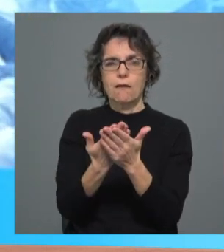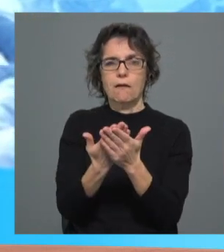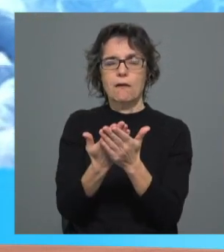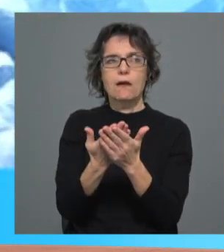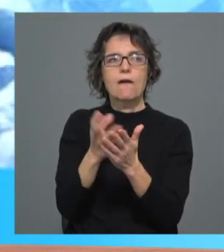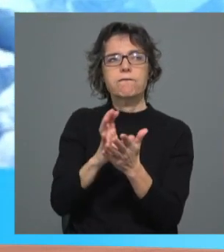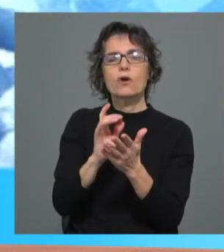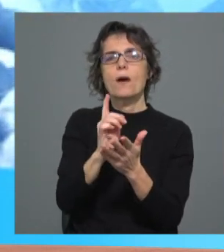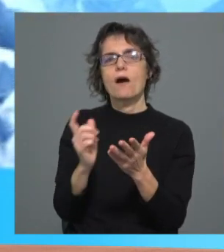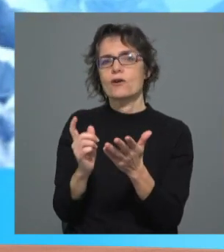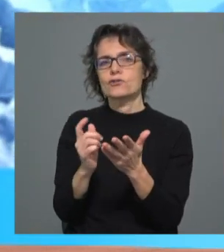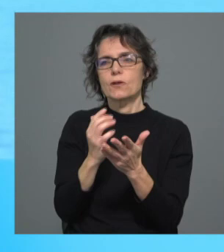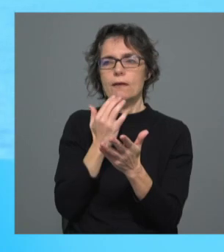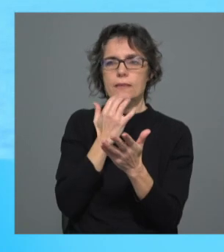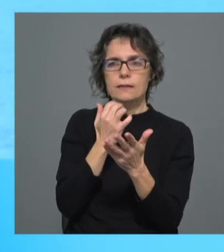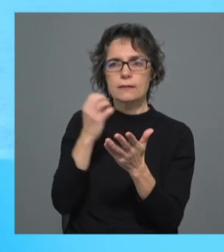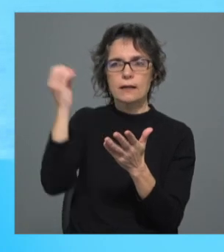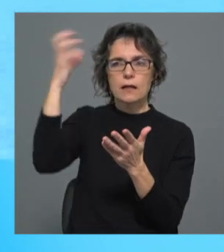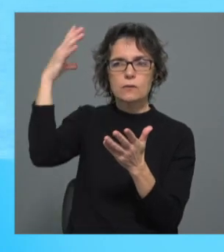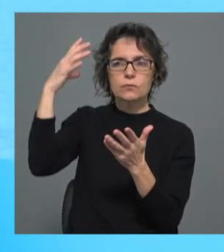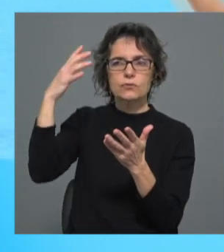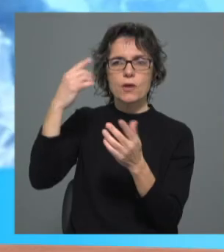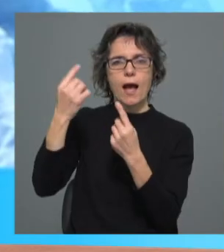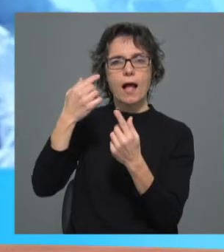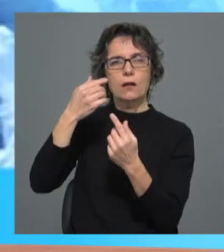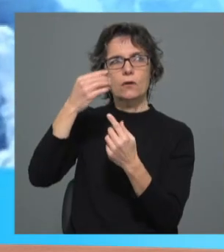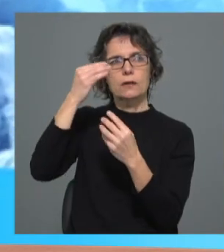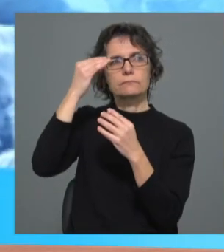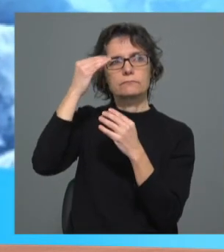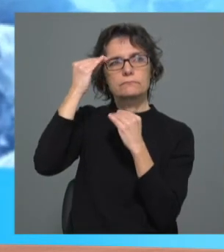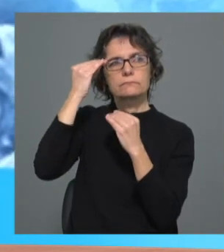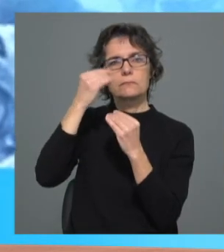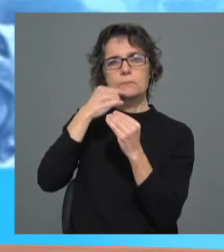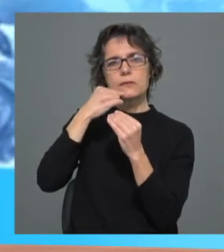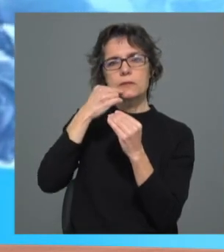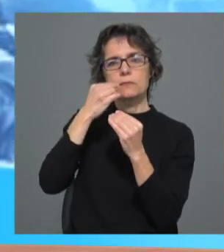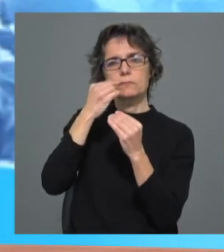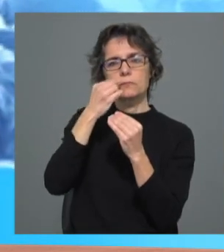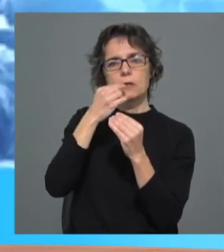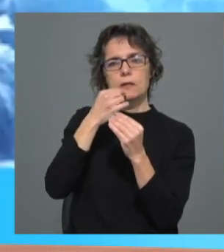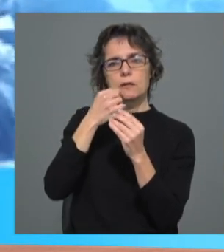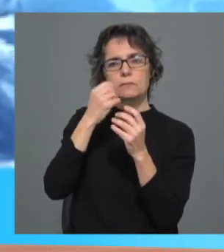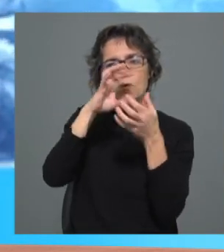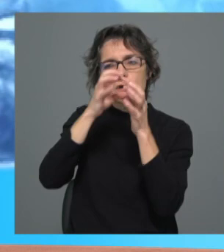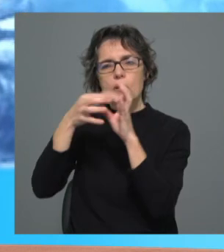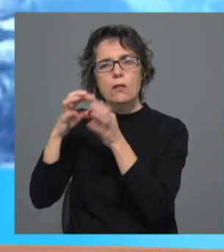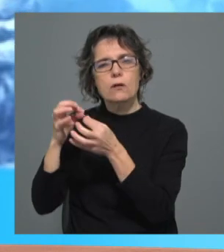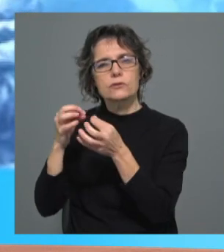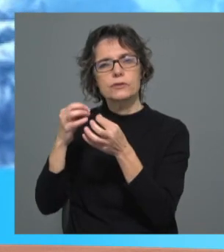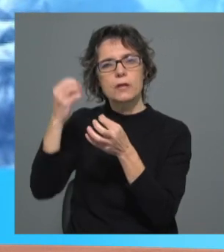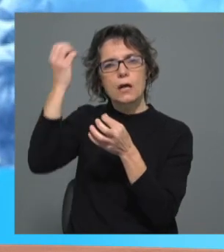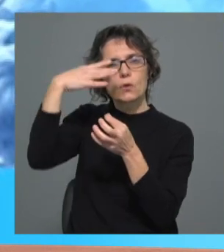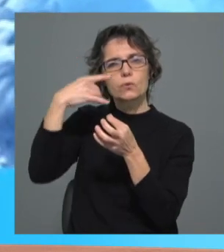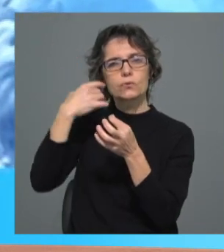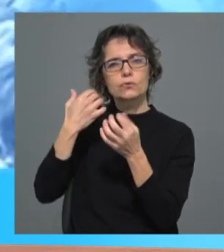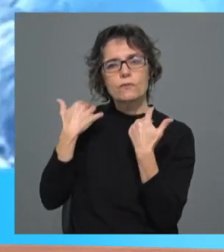as pessoas a discernir, poder ser luz. São duas imagens